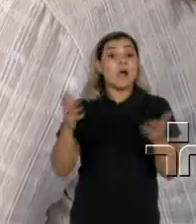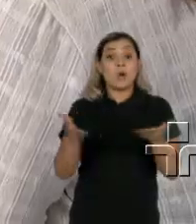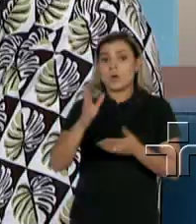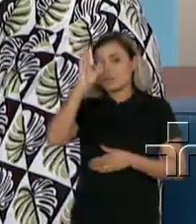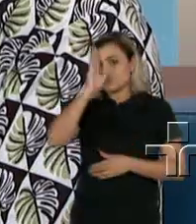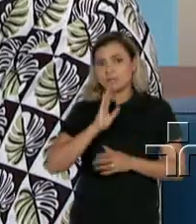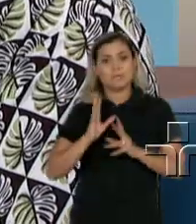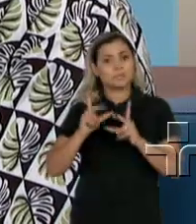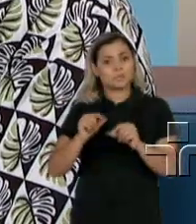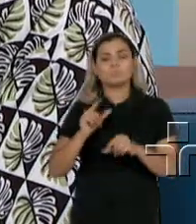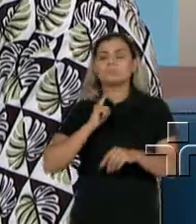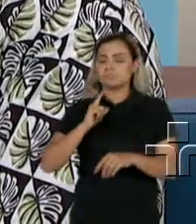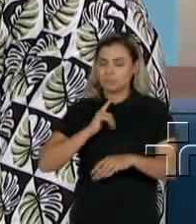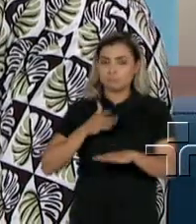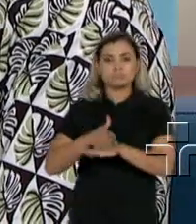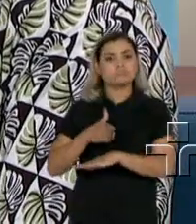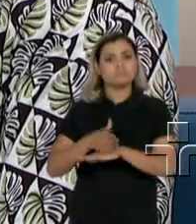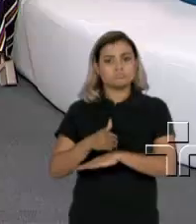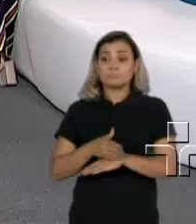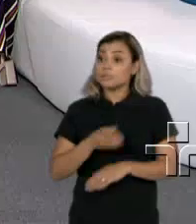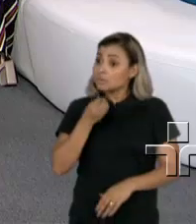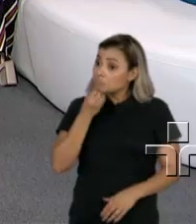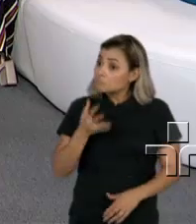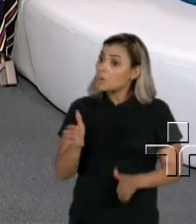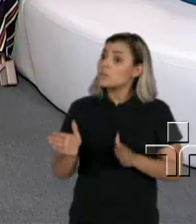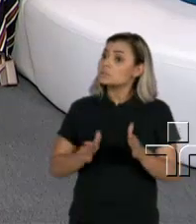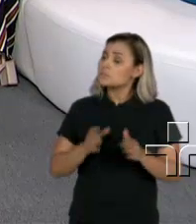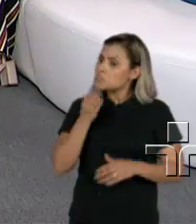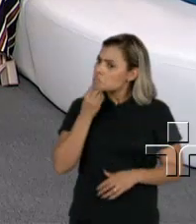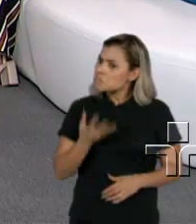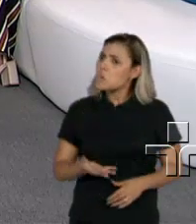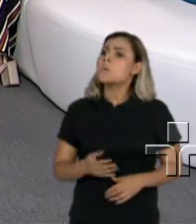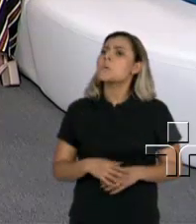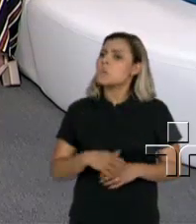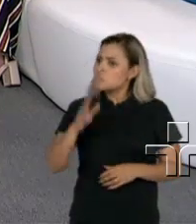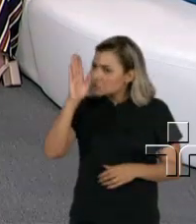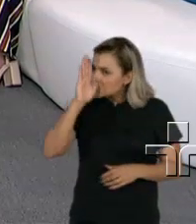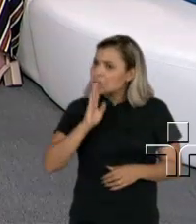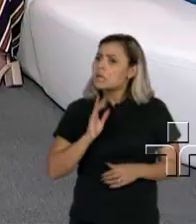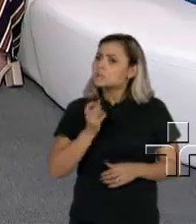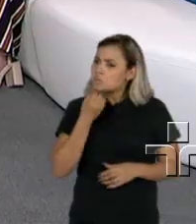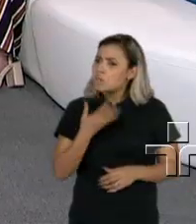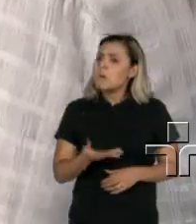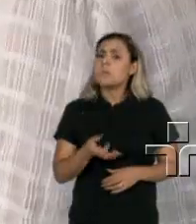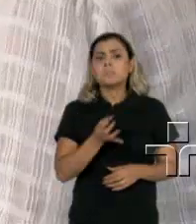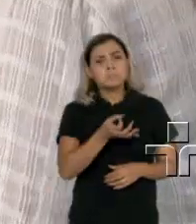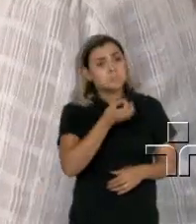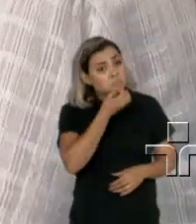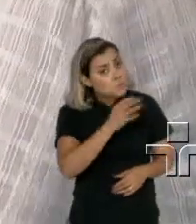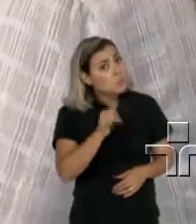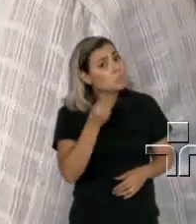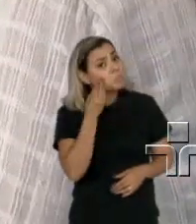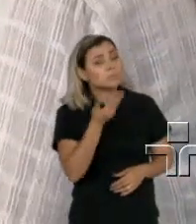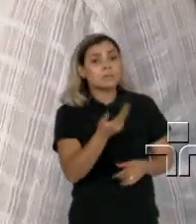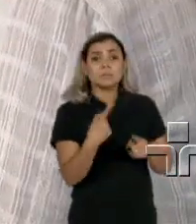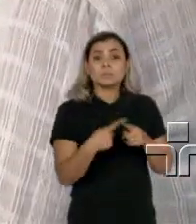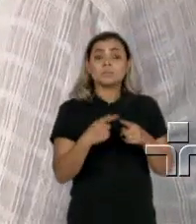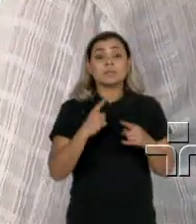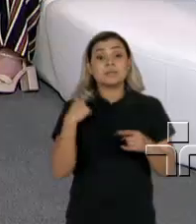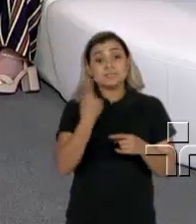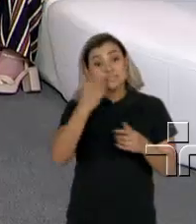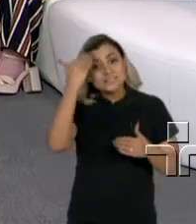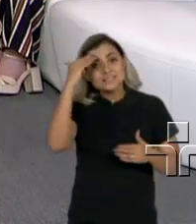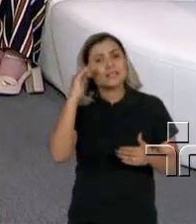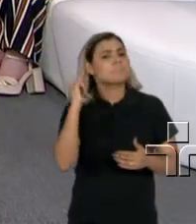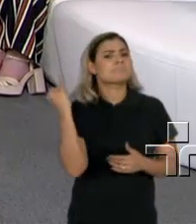gratuito também na comunidade que vão ser acessível né é lá muito fácil aqui bom que tenha essa oportunidade porque a gente sabe o quanto